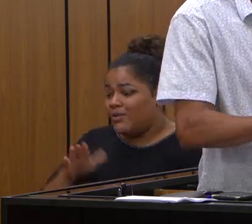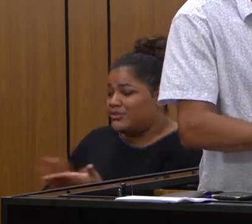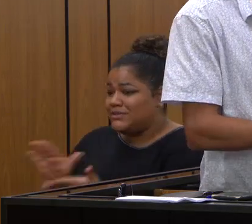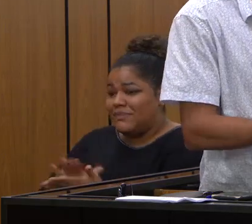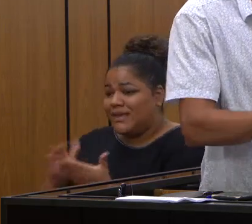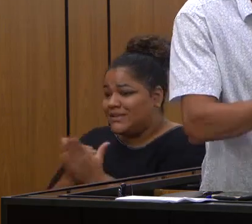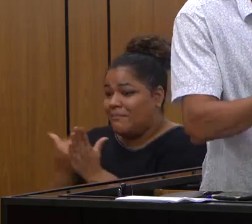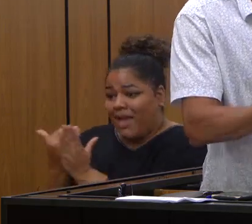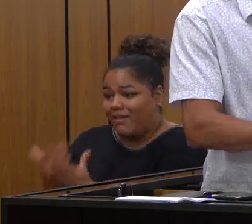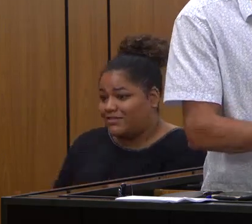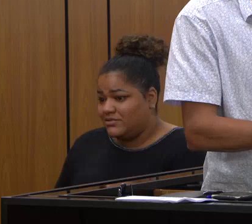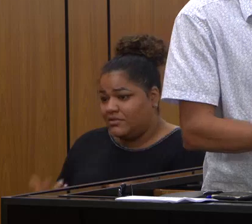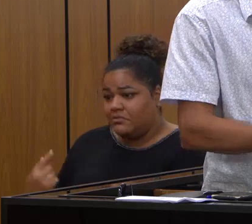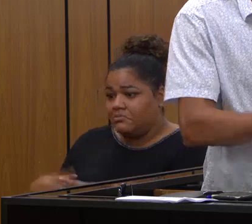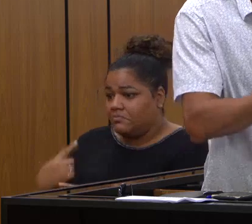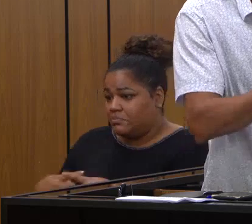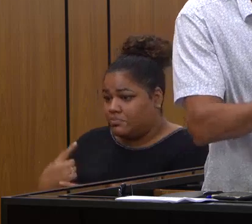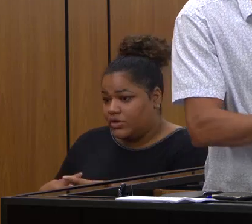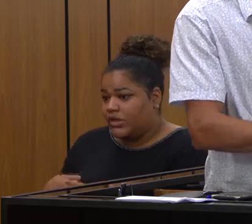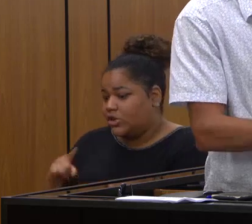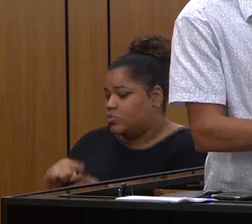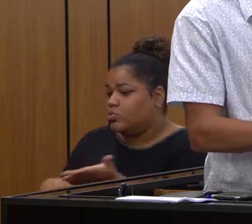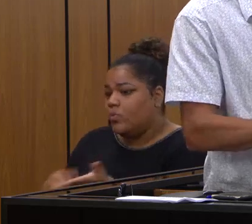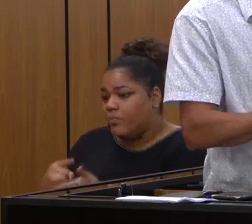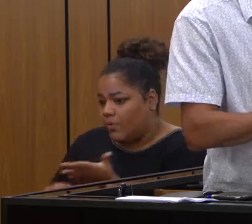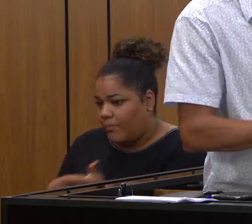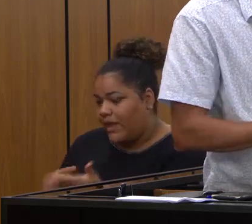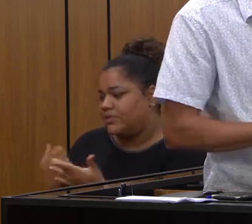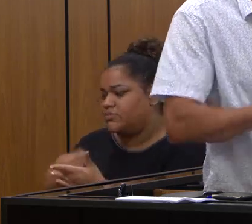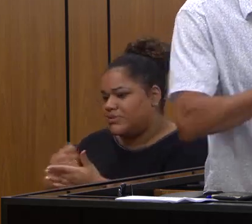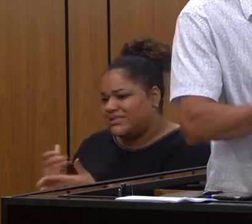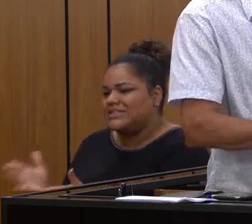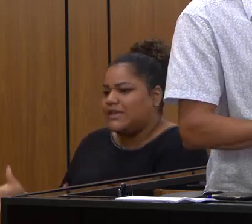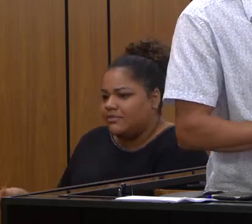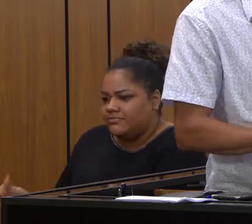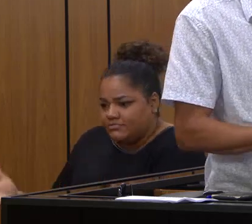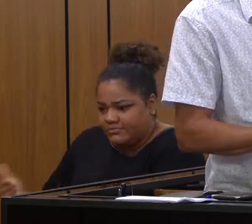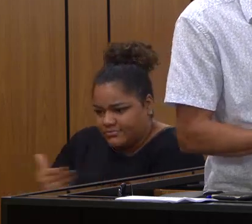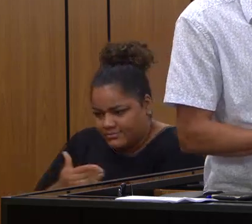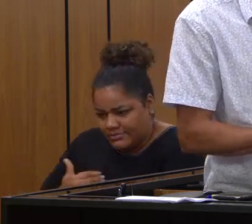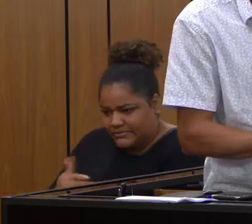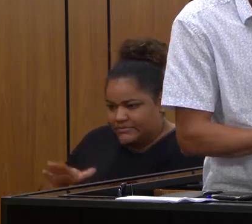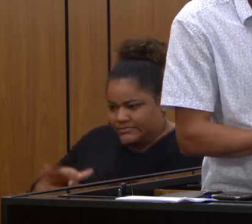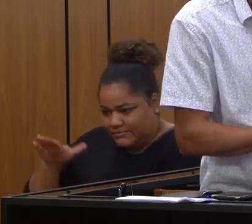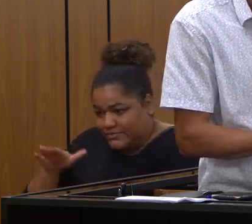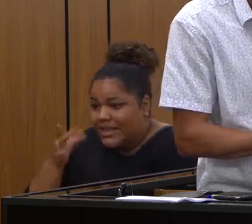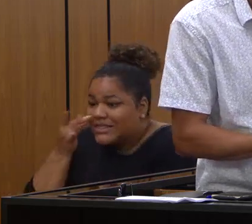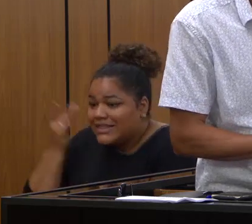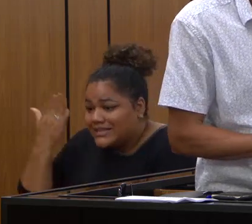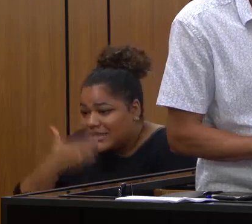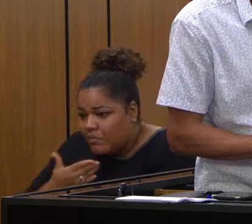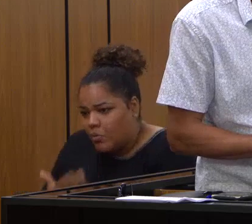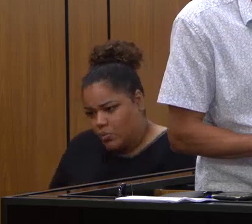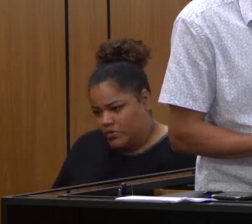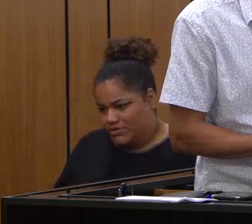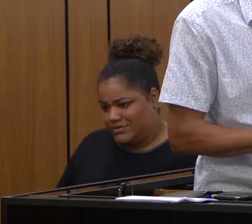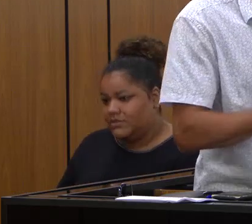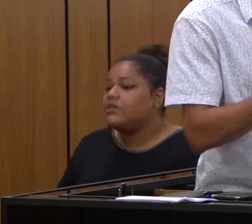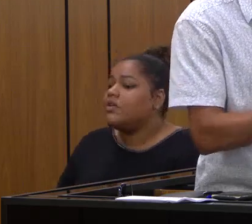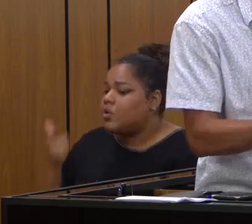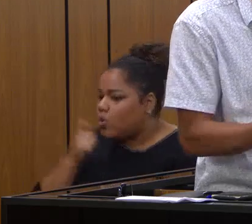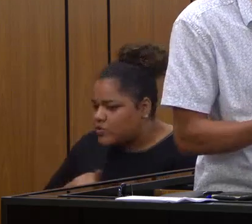que eu tive que juntar eu tinha que juntado documento eu tinha que juntar uma série de coisas testemunhas eu arrumei tanta S testemunhas